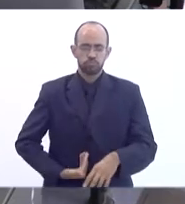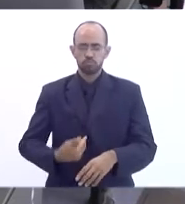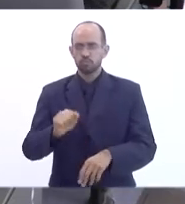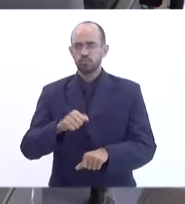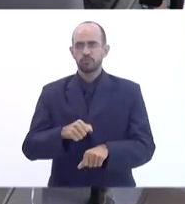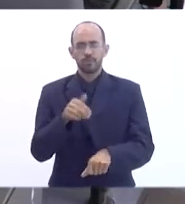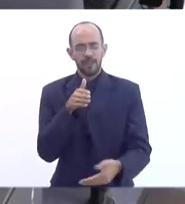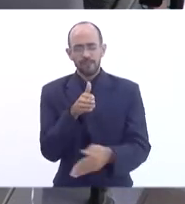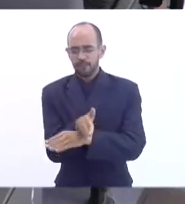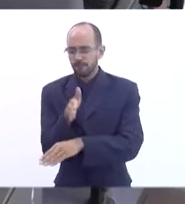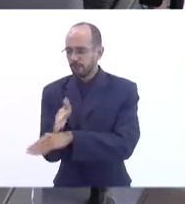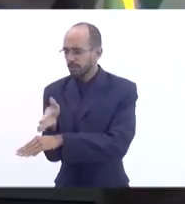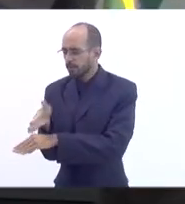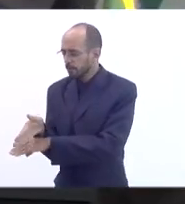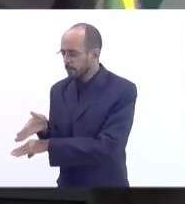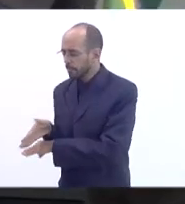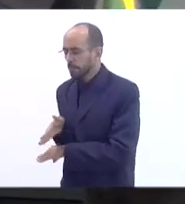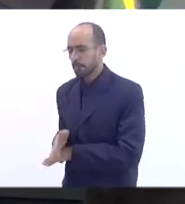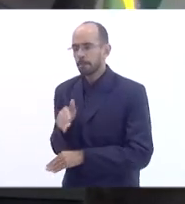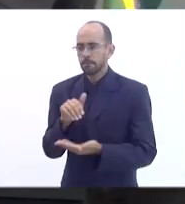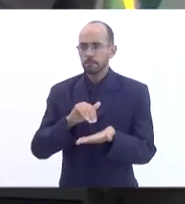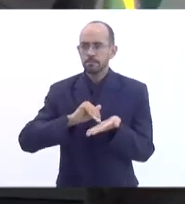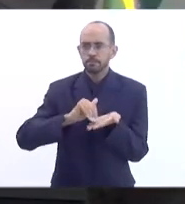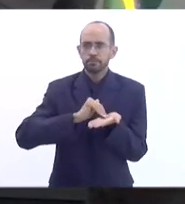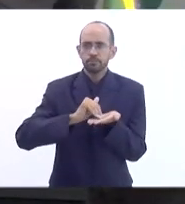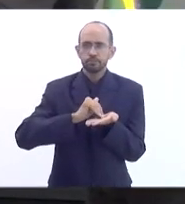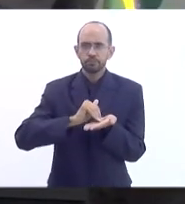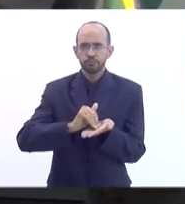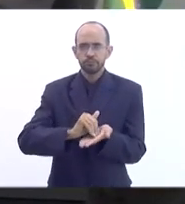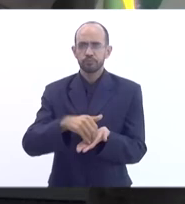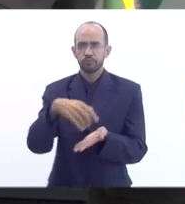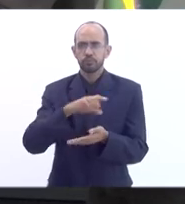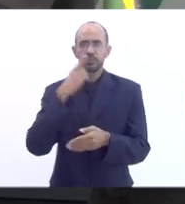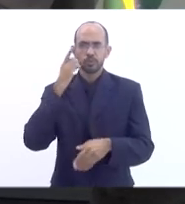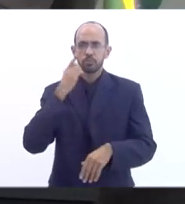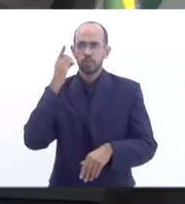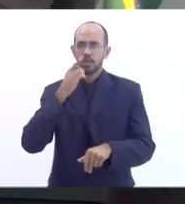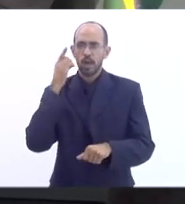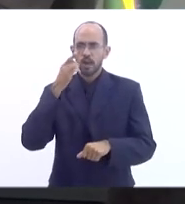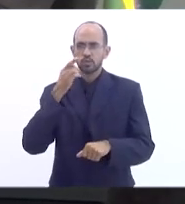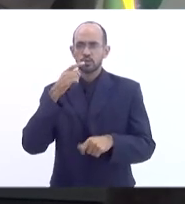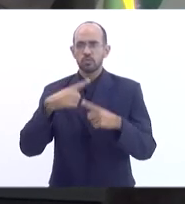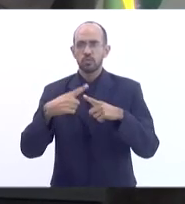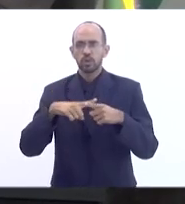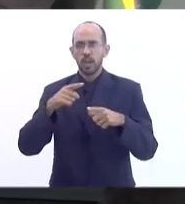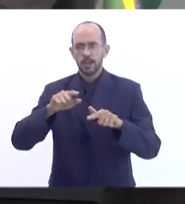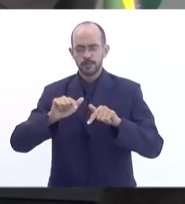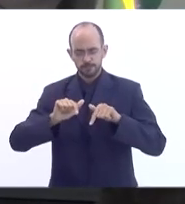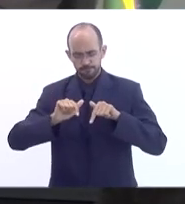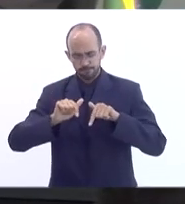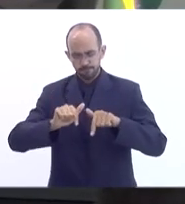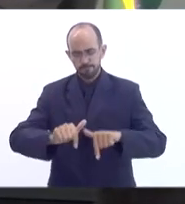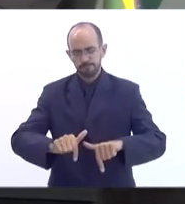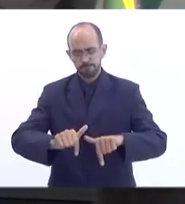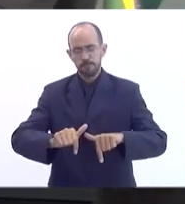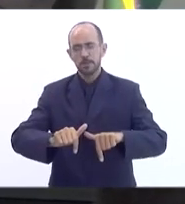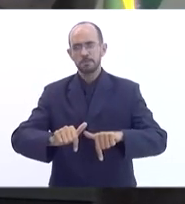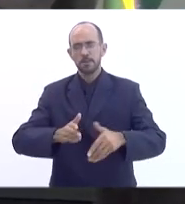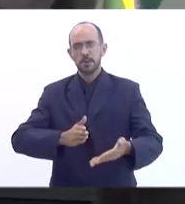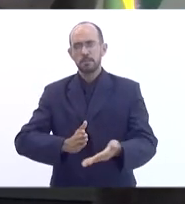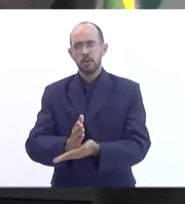peregrinando porque foram aqueles que se dedicaram foram aprovados meritoriamente